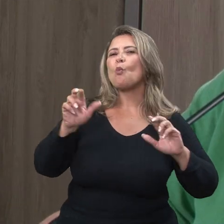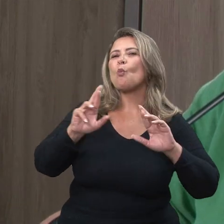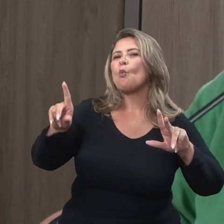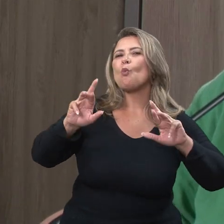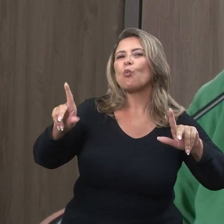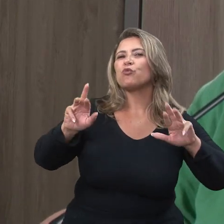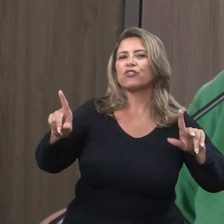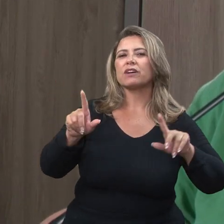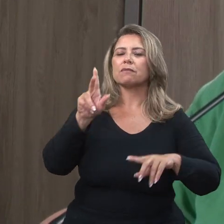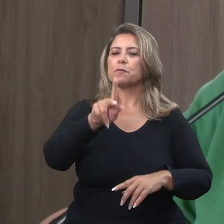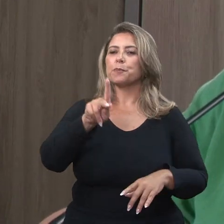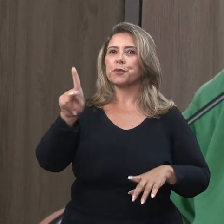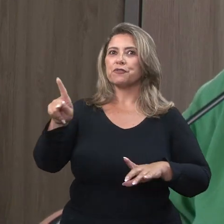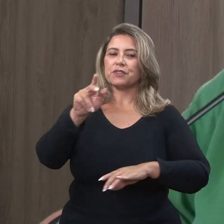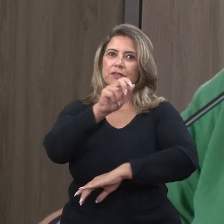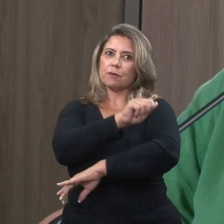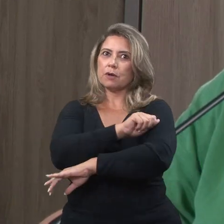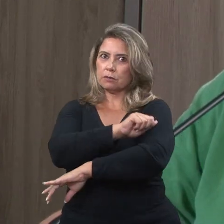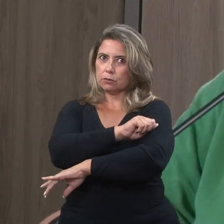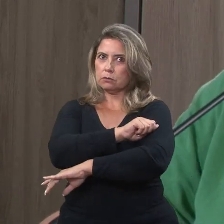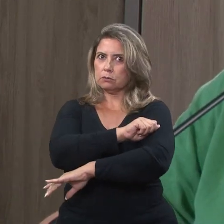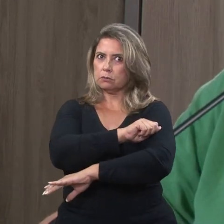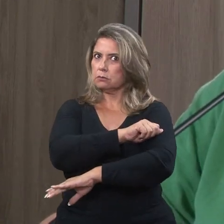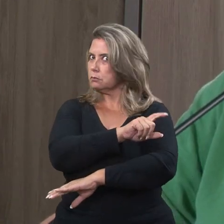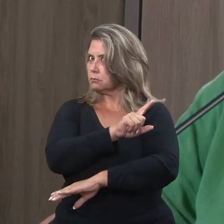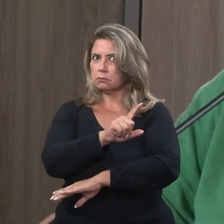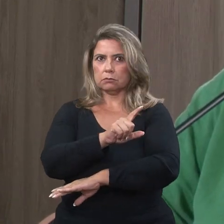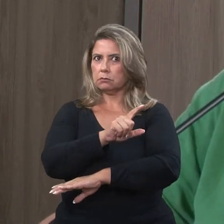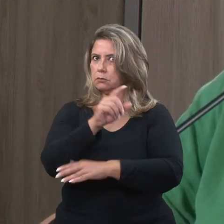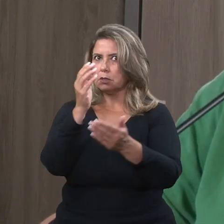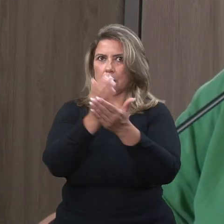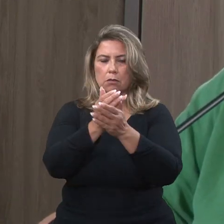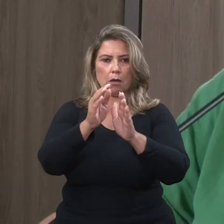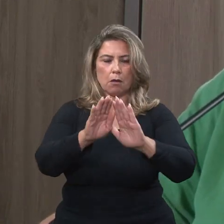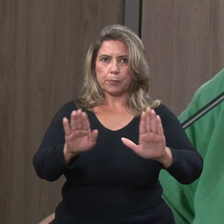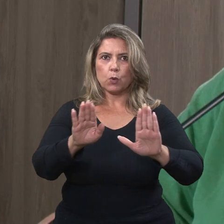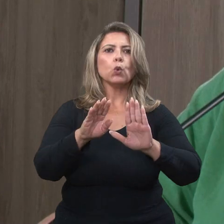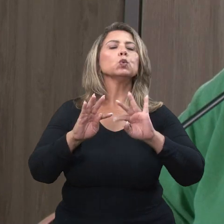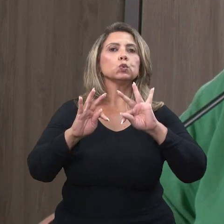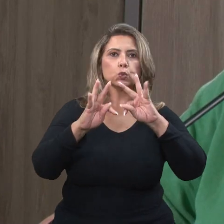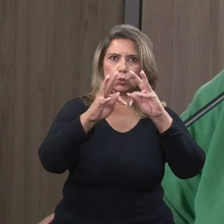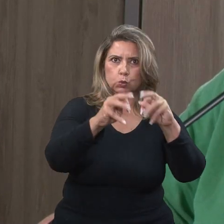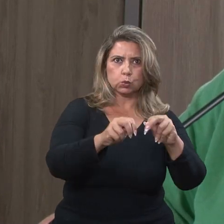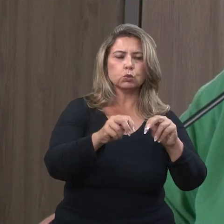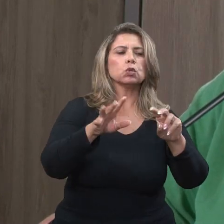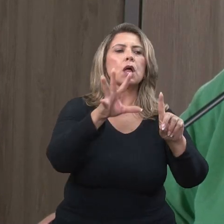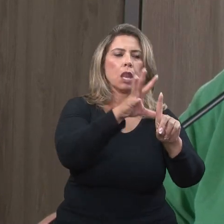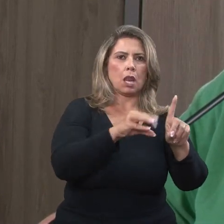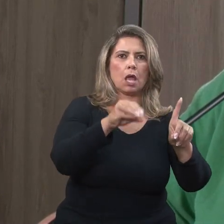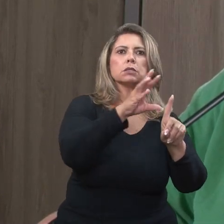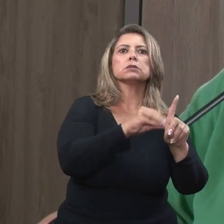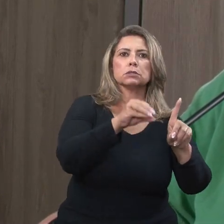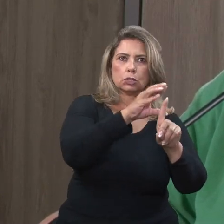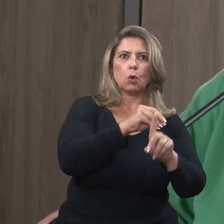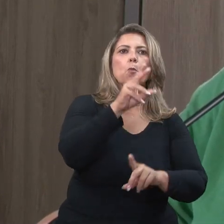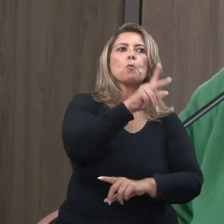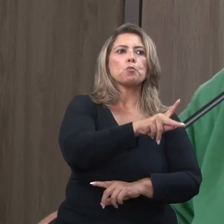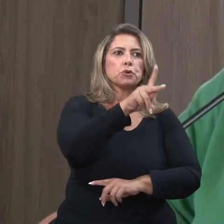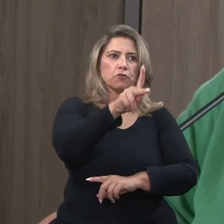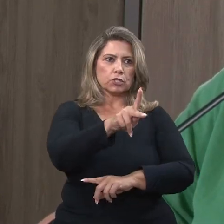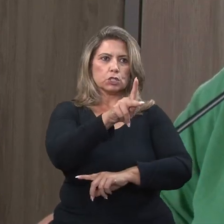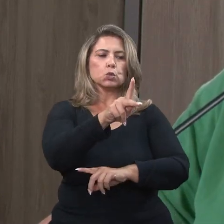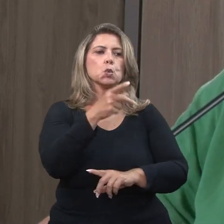assédio sexual, mas isso já foi decidido, está pacificado, que existe crime sim em relação, por